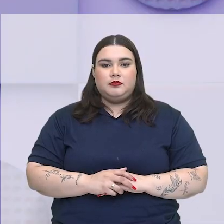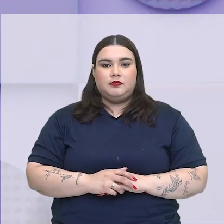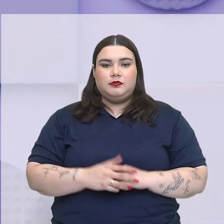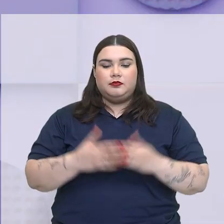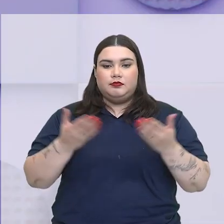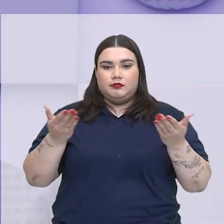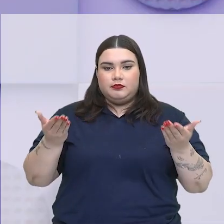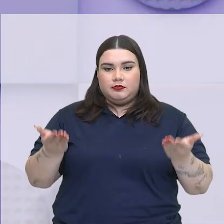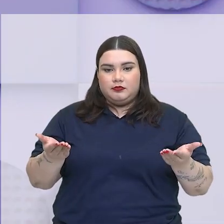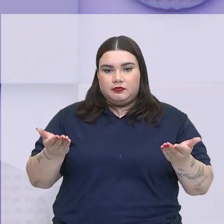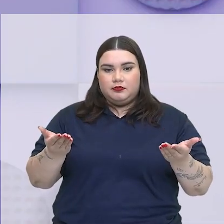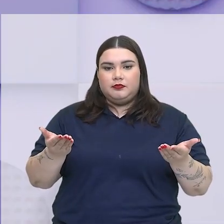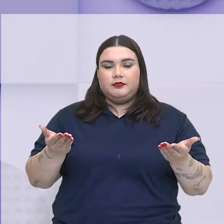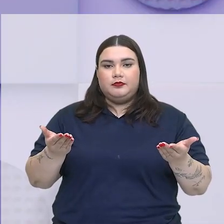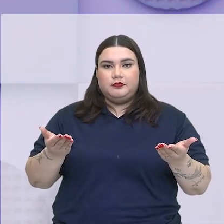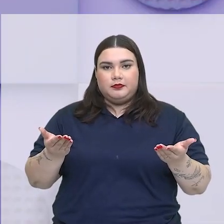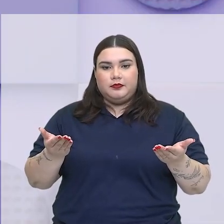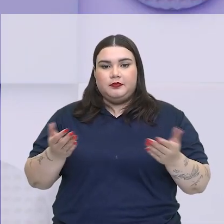Um dia,